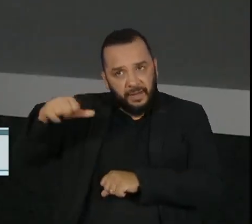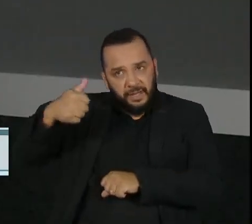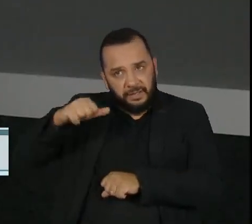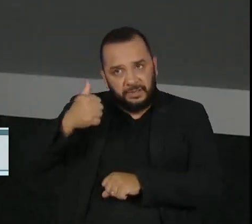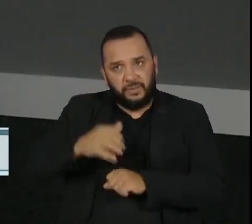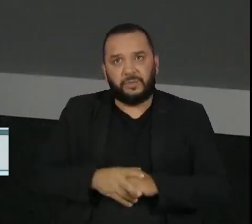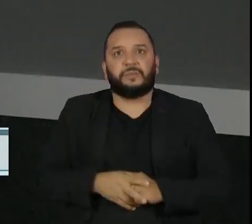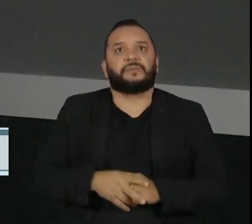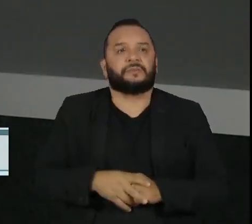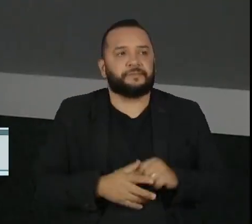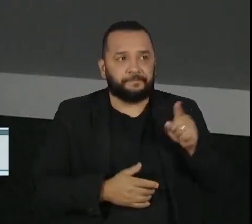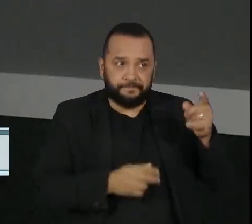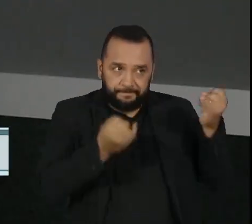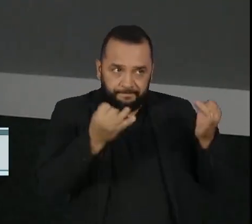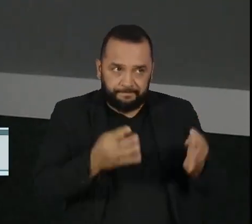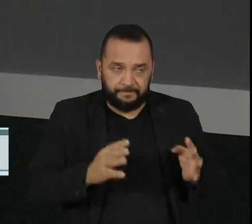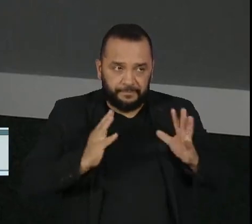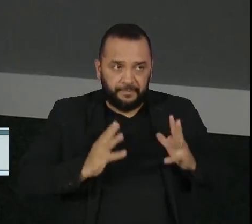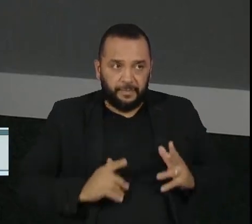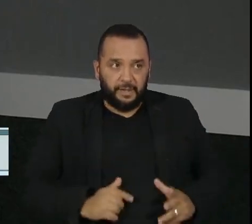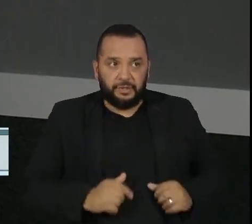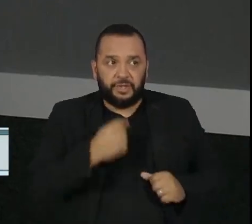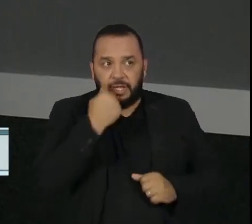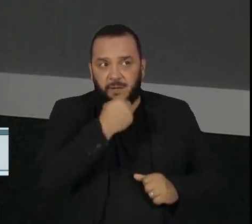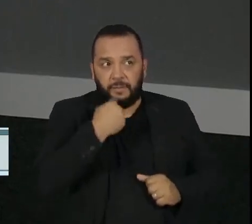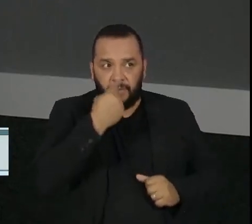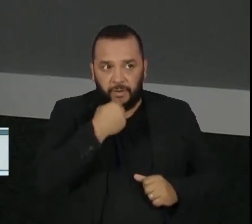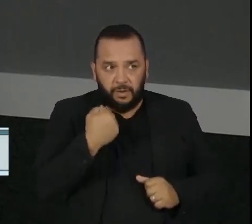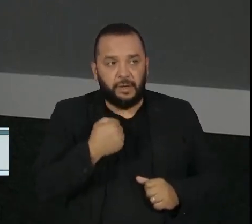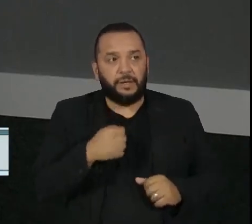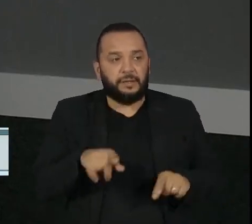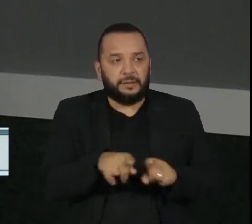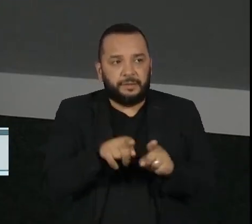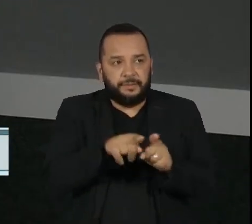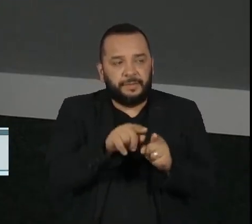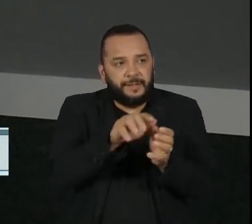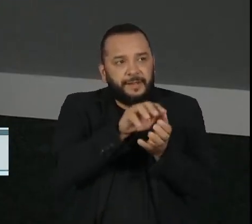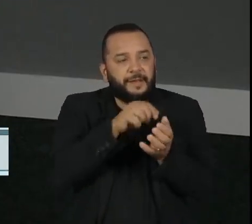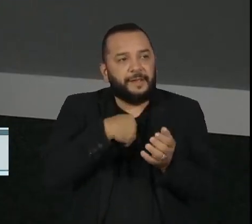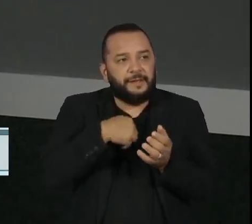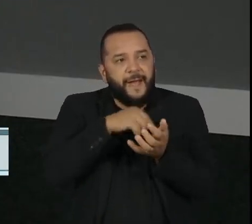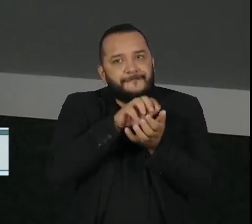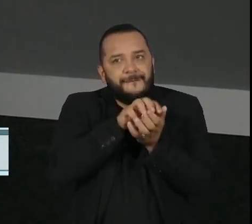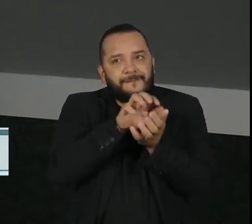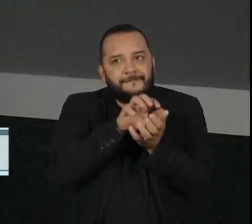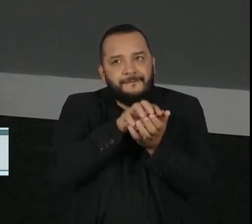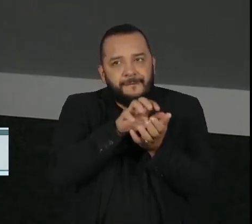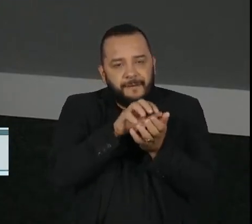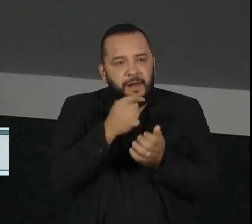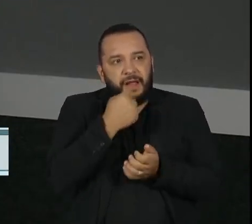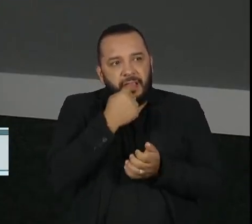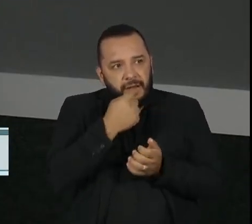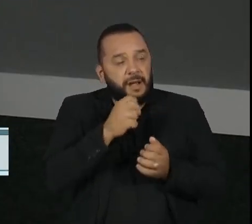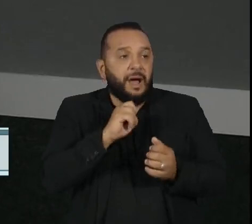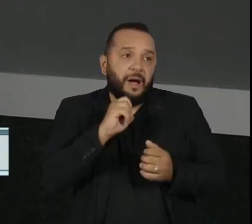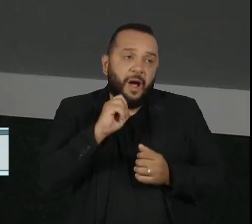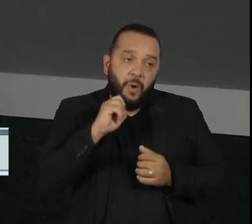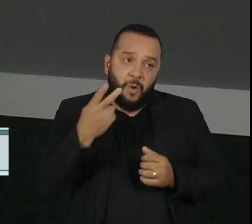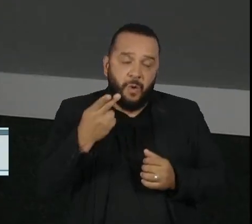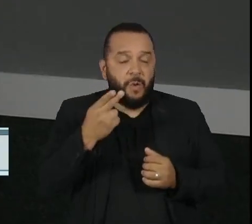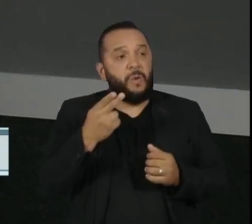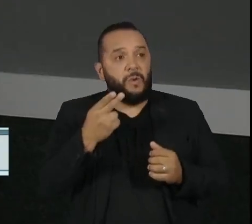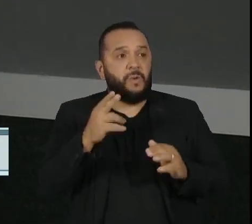senhor citava a higiene bucal, também próteses enfim, uma dentição, às